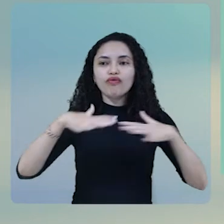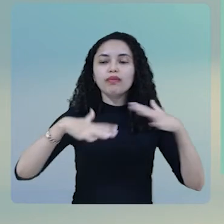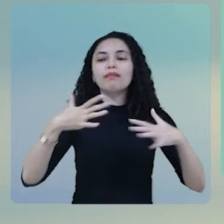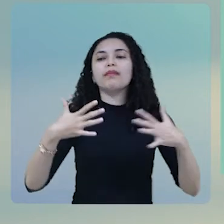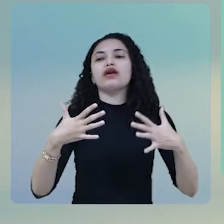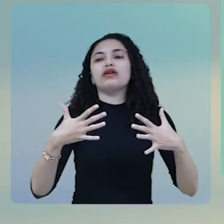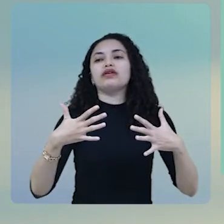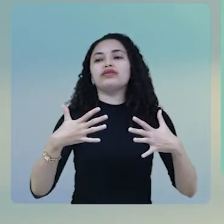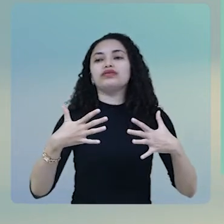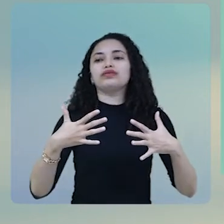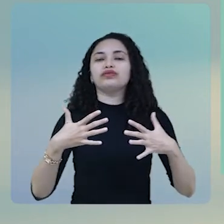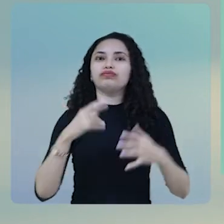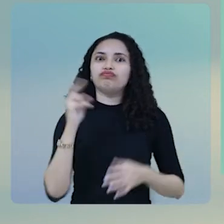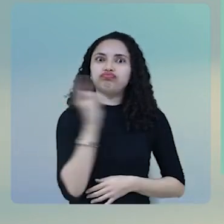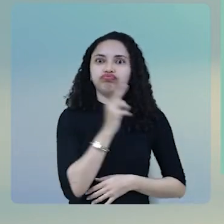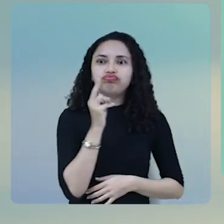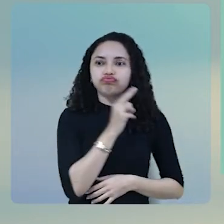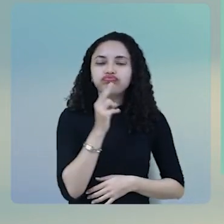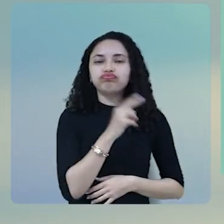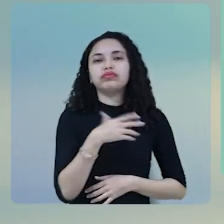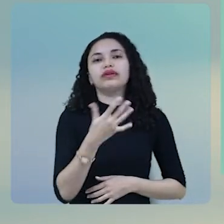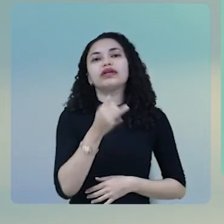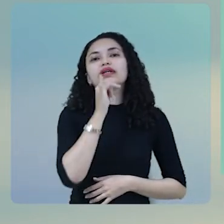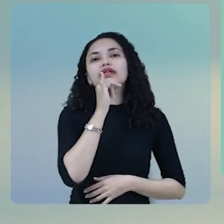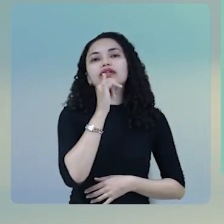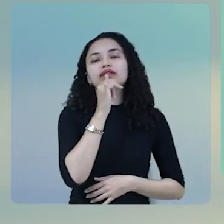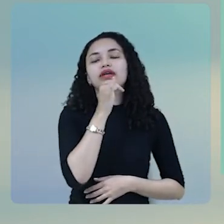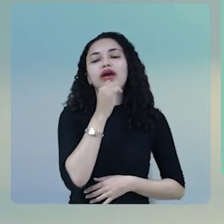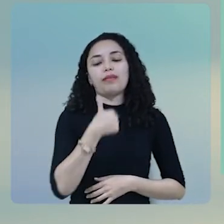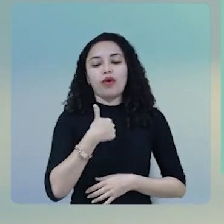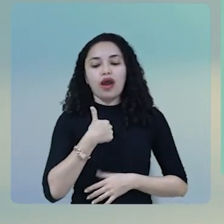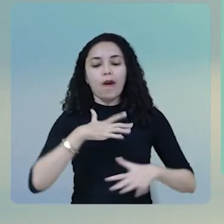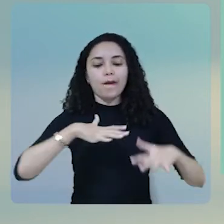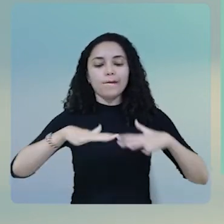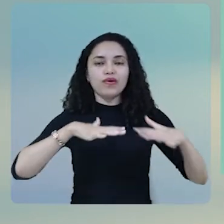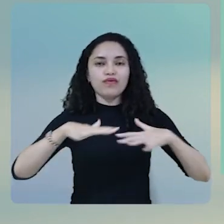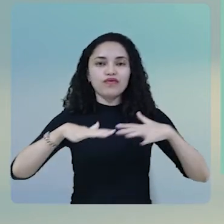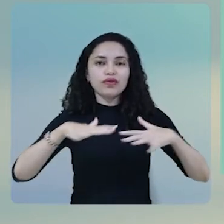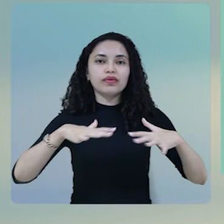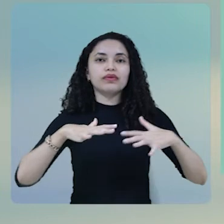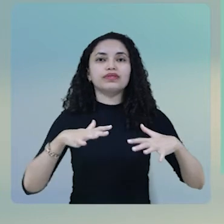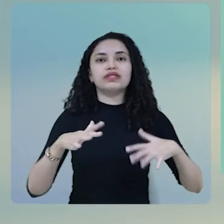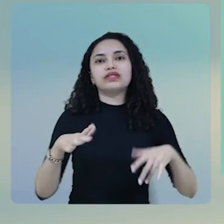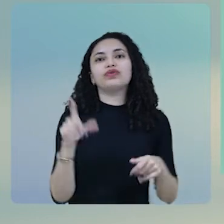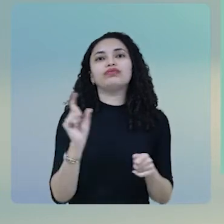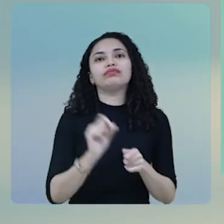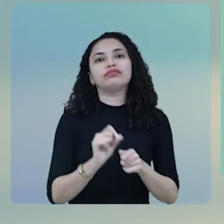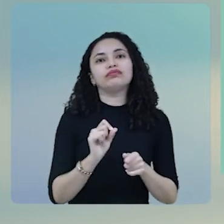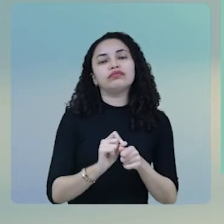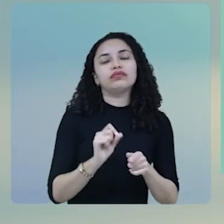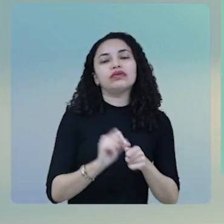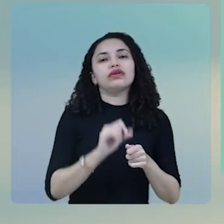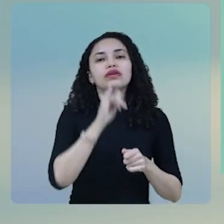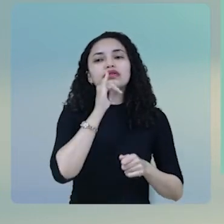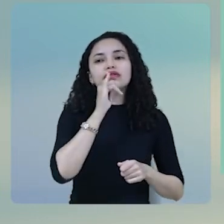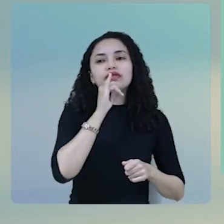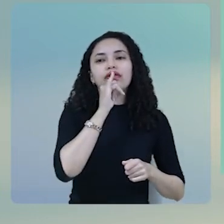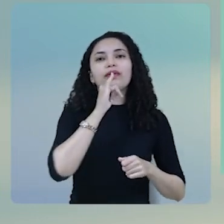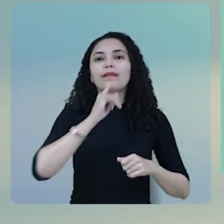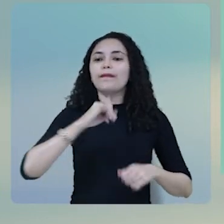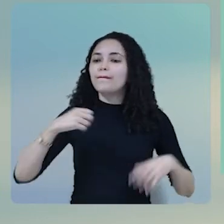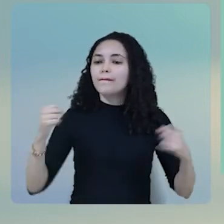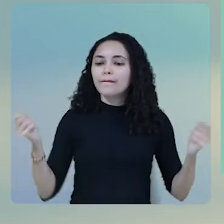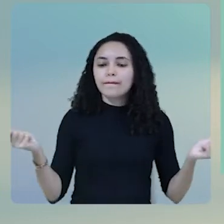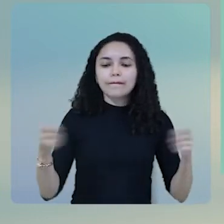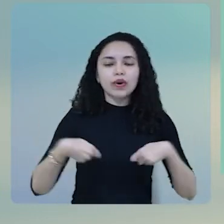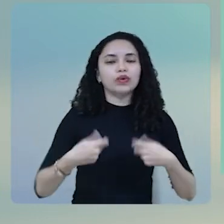Eu vou executar determinado movimento com o máximo de intensidade possível.